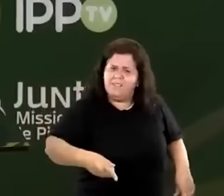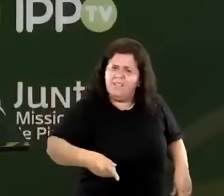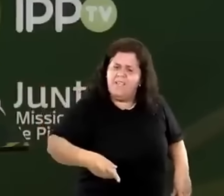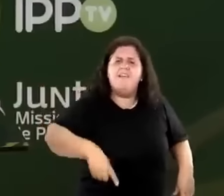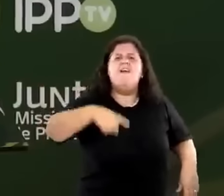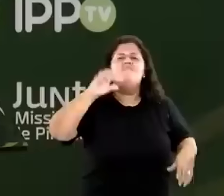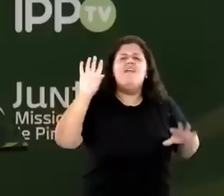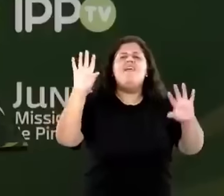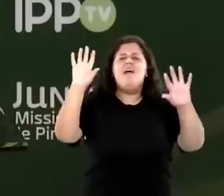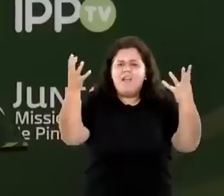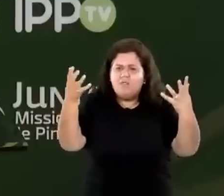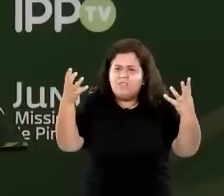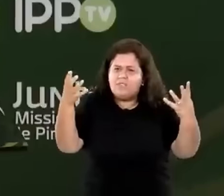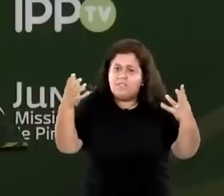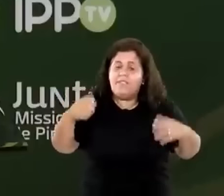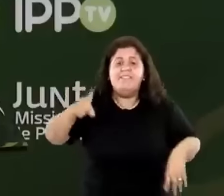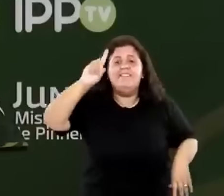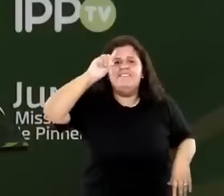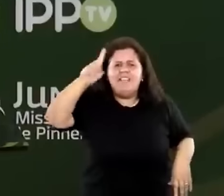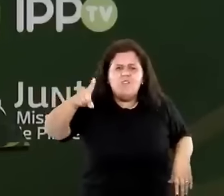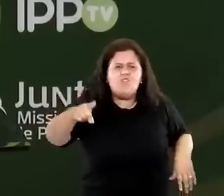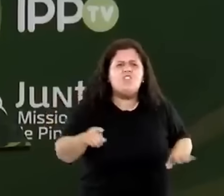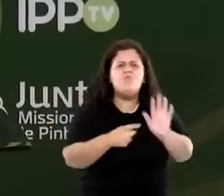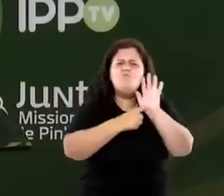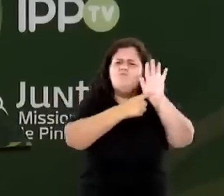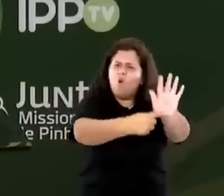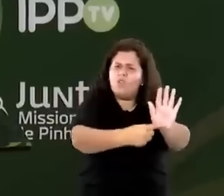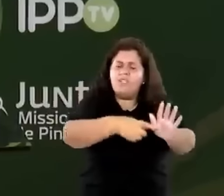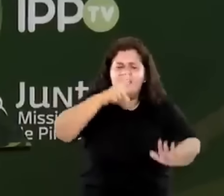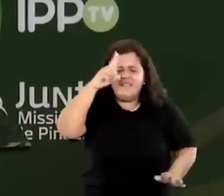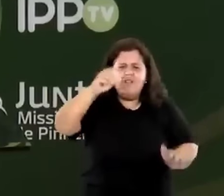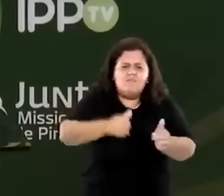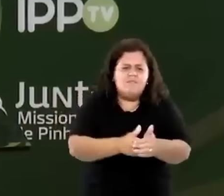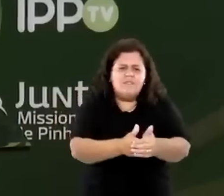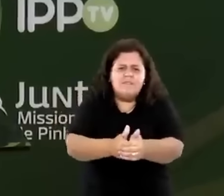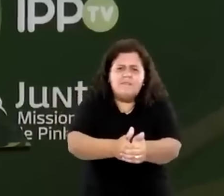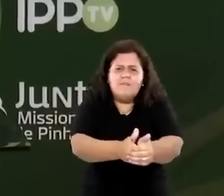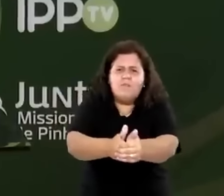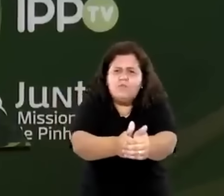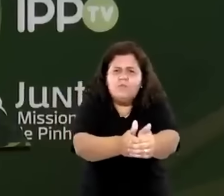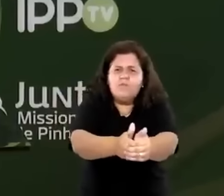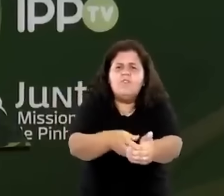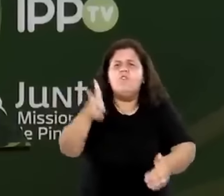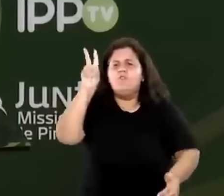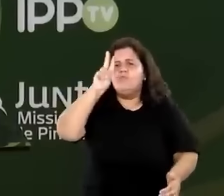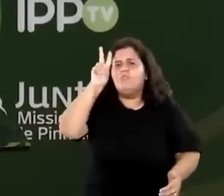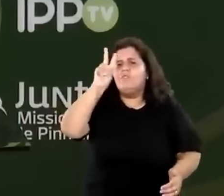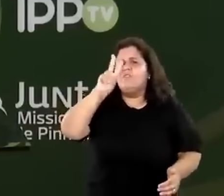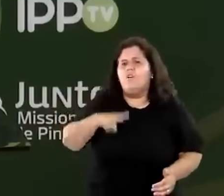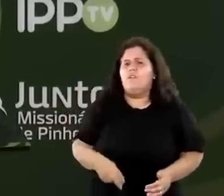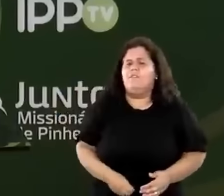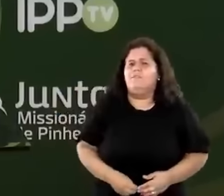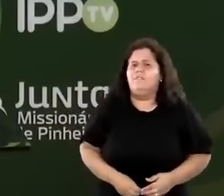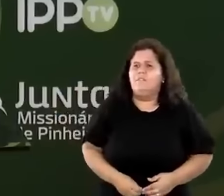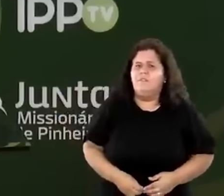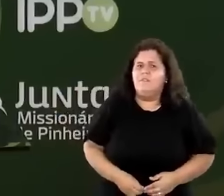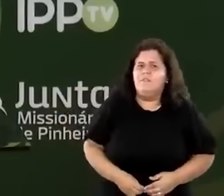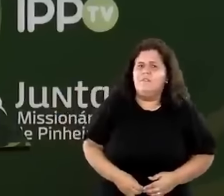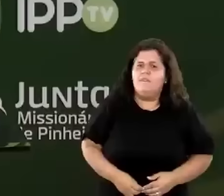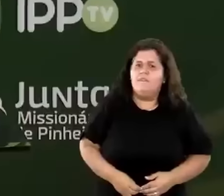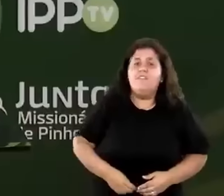agente Deus está por trás é Deus é quem conduz a história a sua consumação no